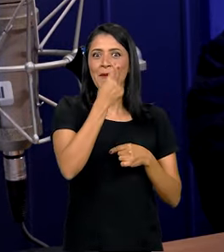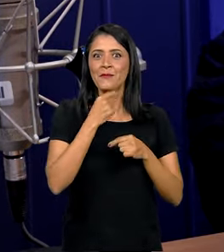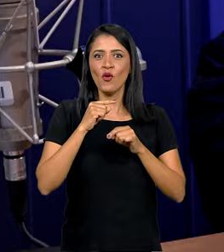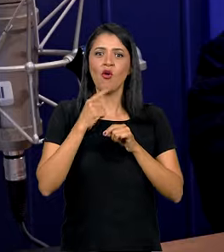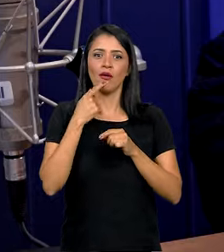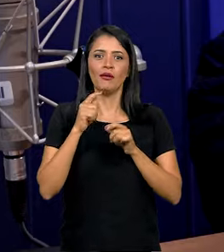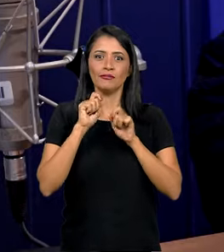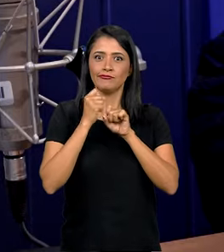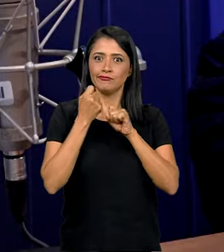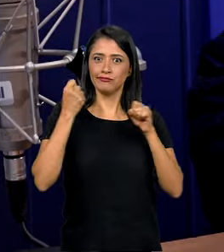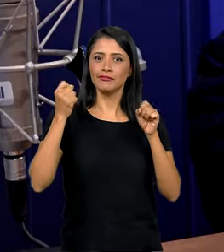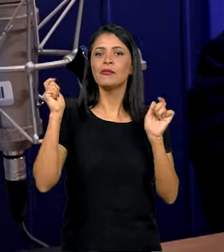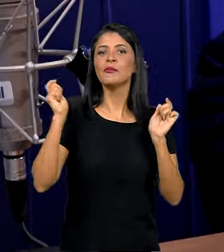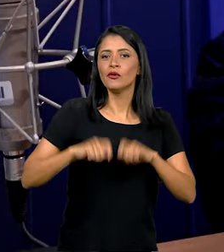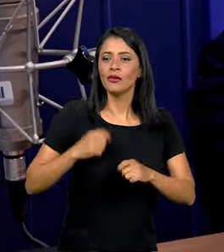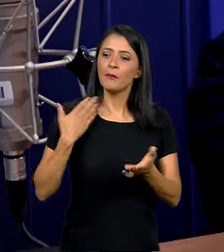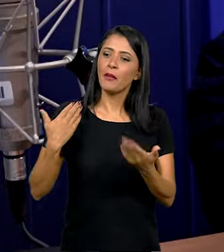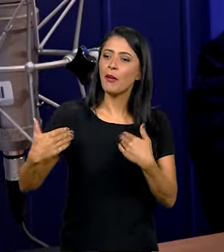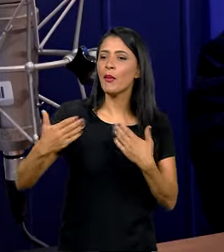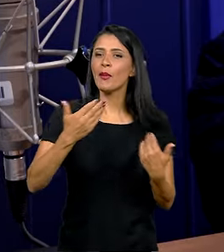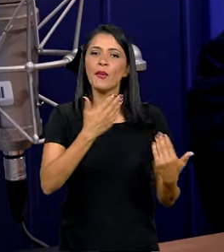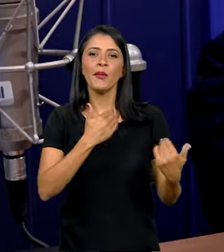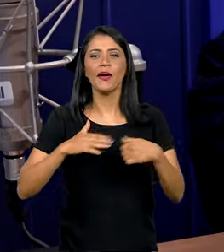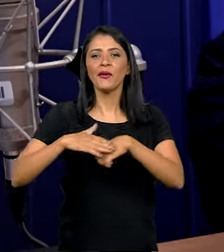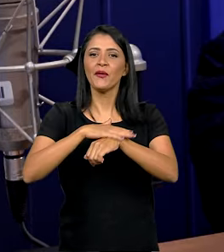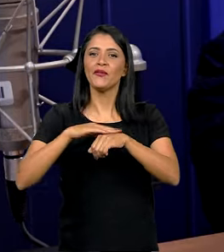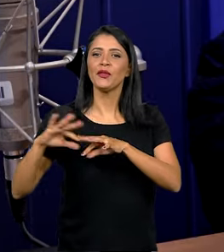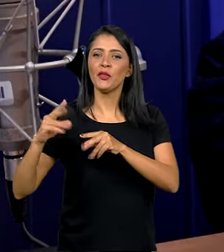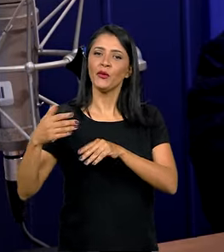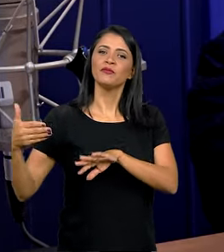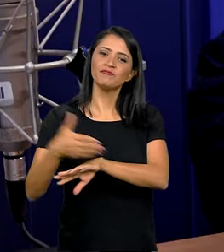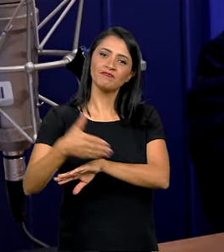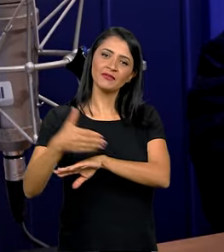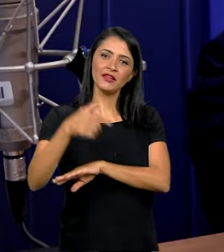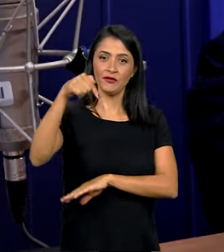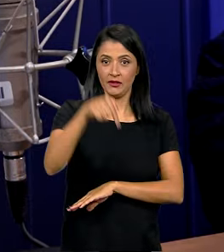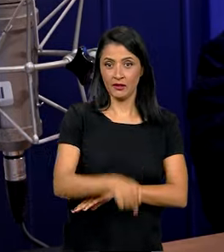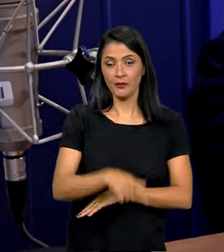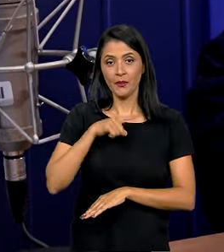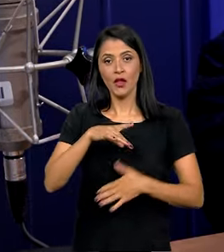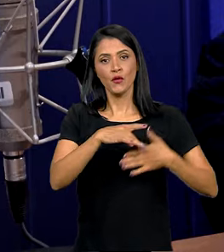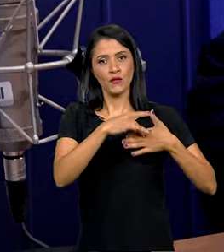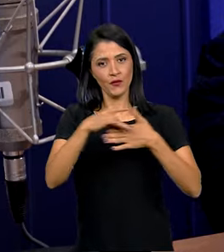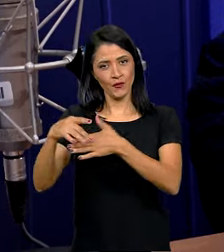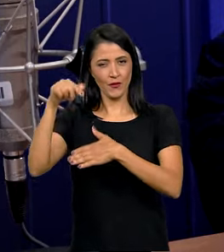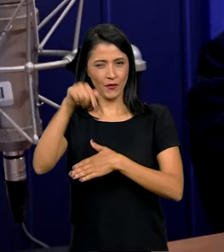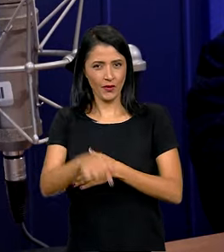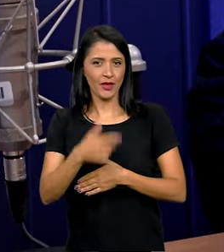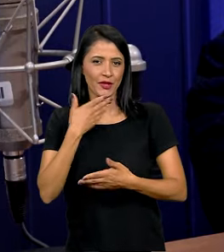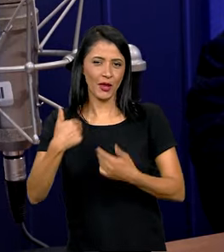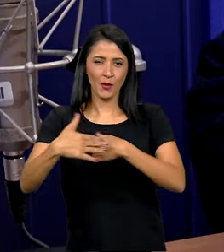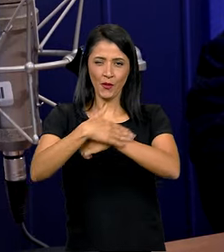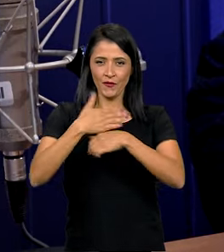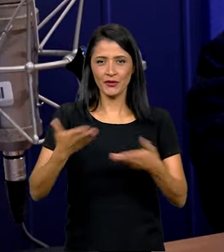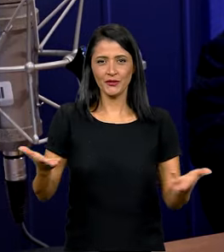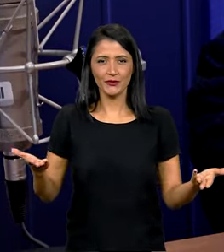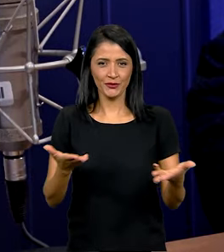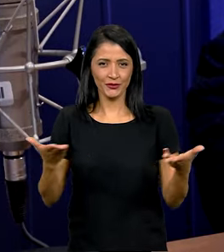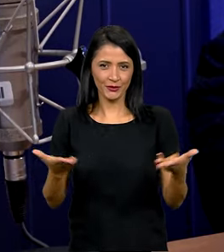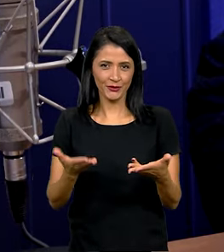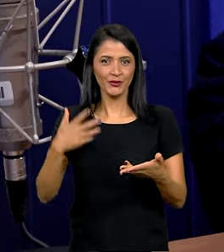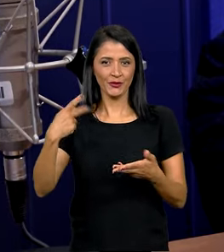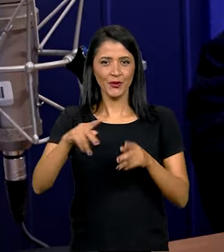boca grande para poder conversar com todos que por aqui passarem Vou conduzir essa conversa de